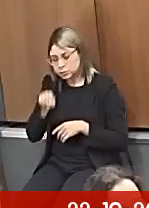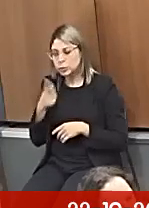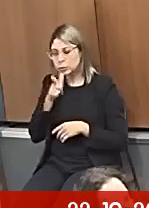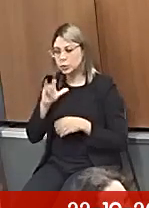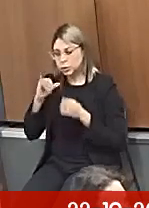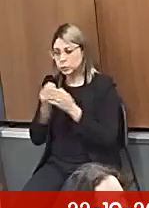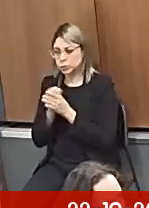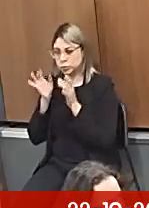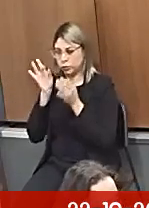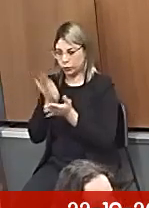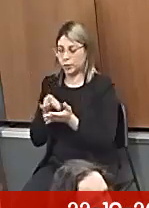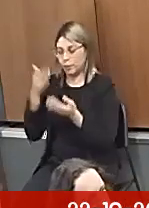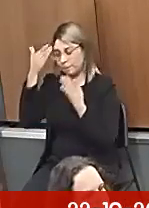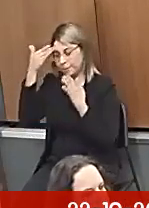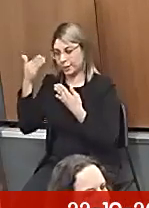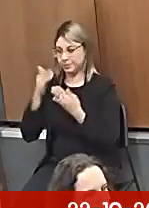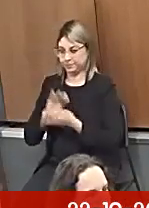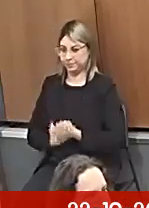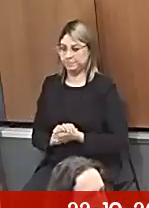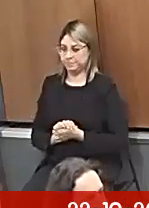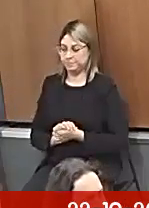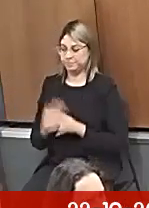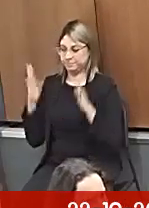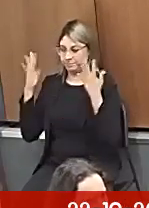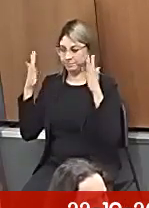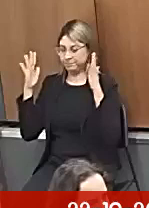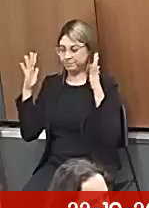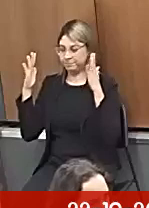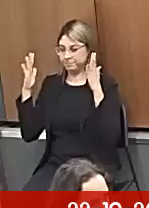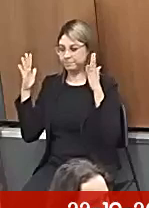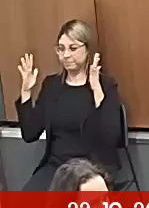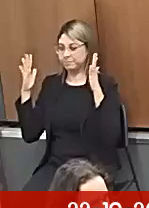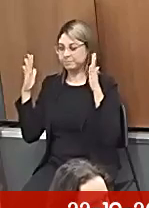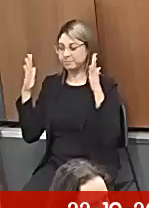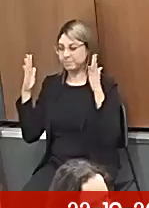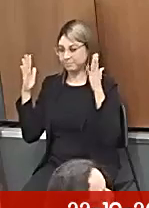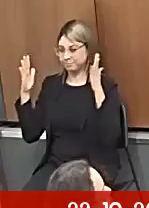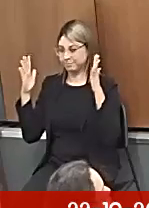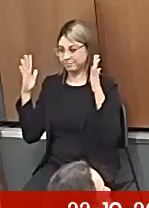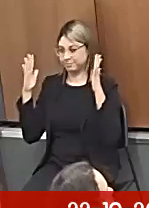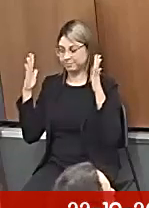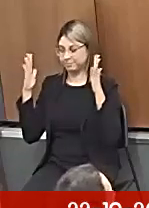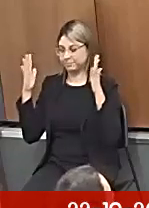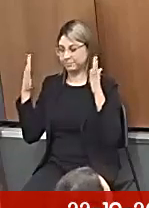uma inclusão de fato. Muito obrigado. Muito obrigado.